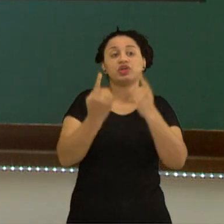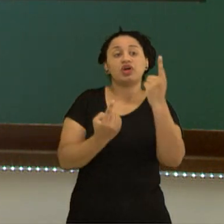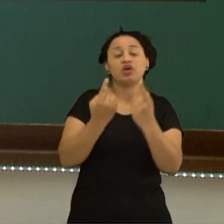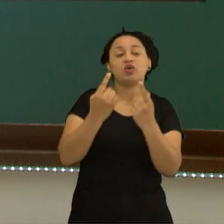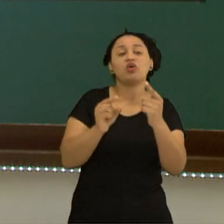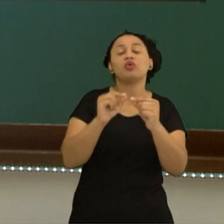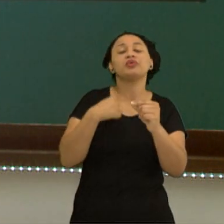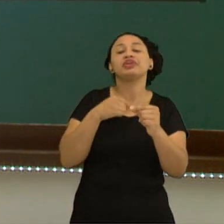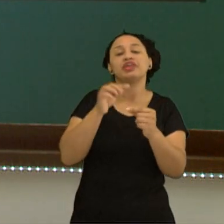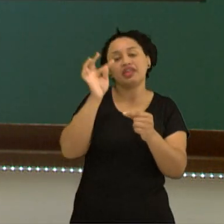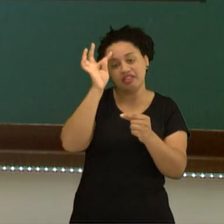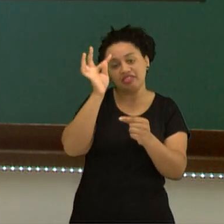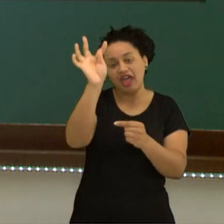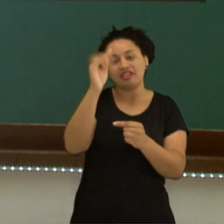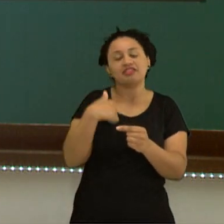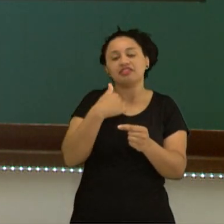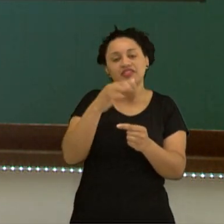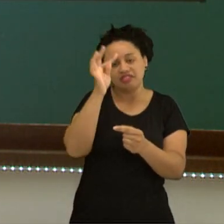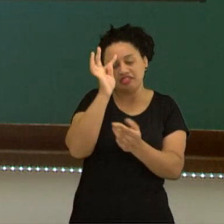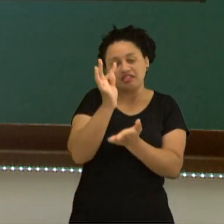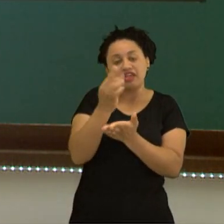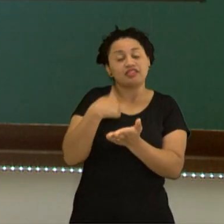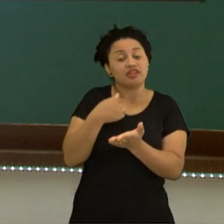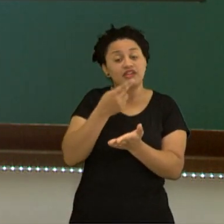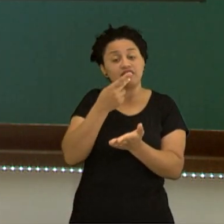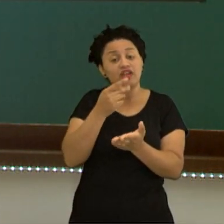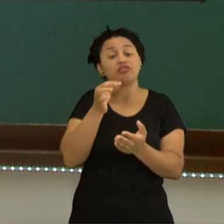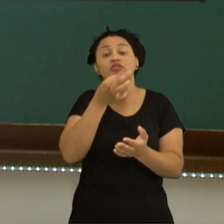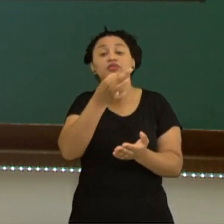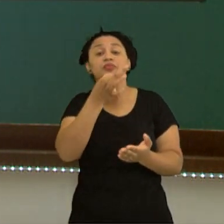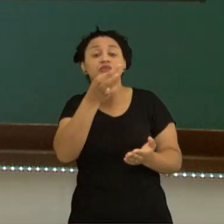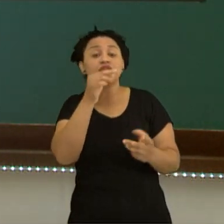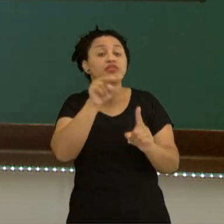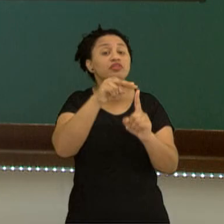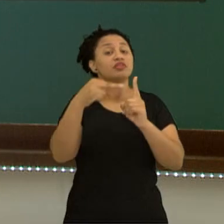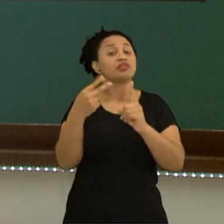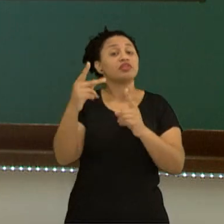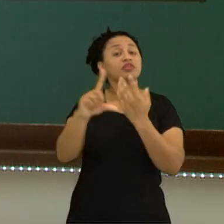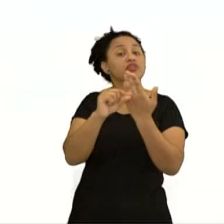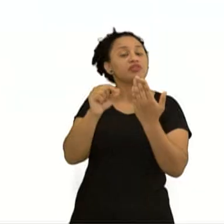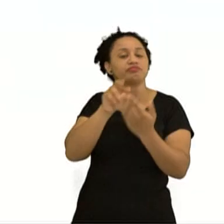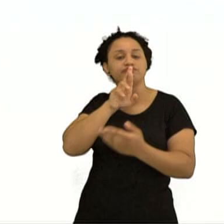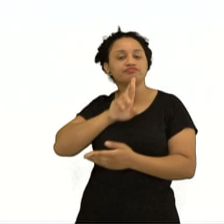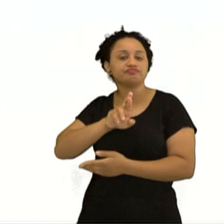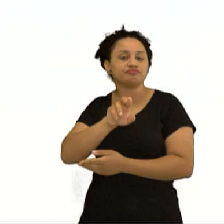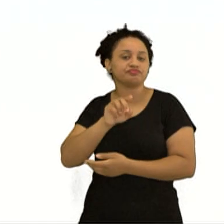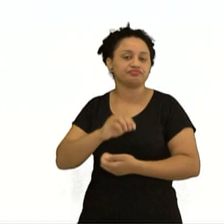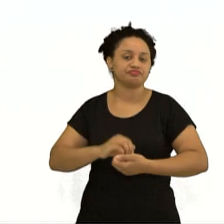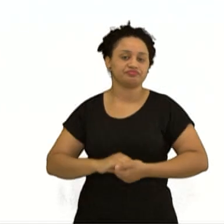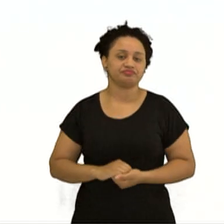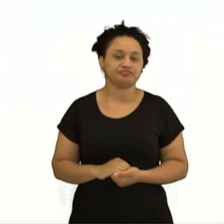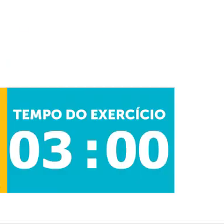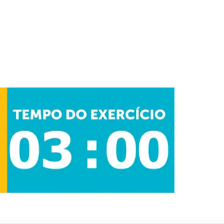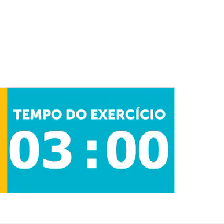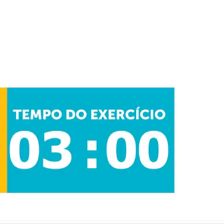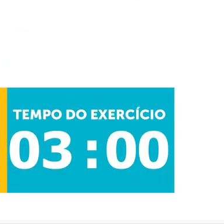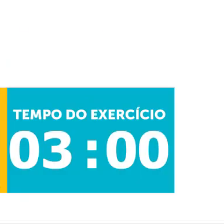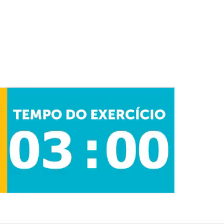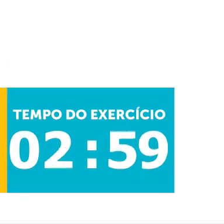tese defendida pela autora, qual é a opinião, o ponto de vista que ela tem. Responda.